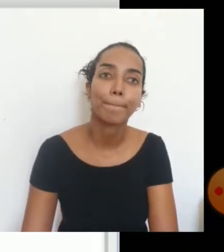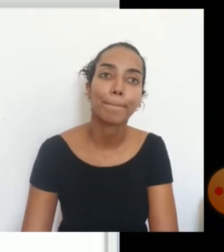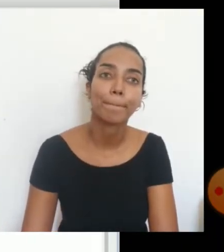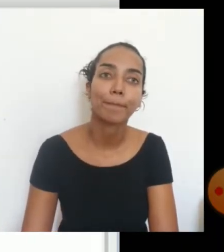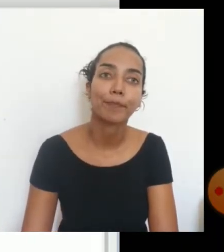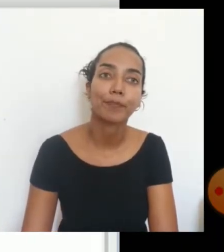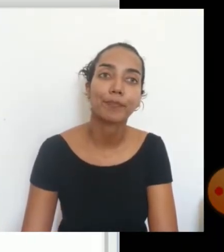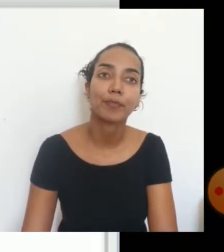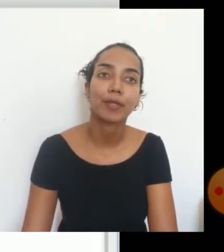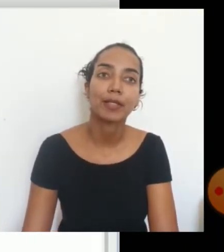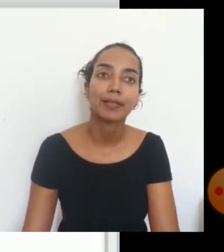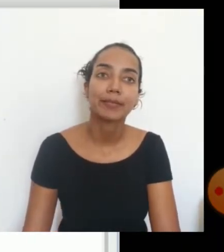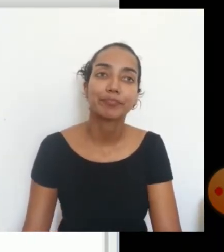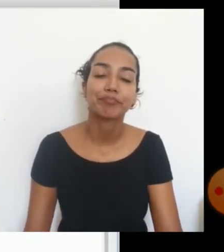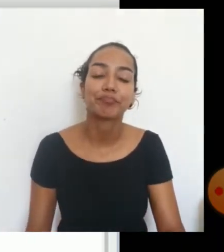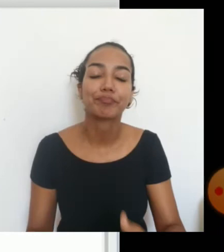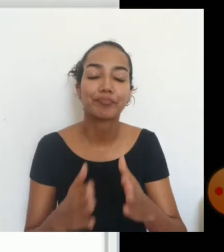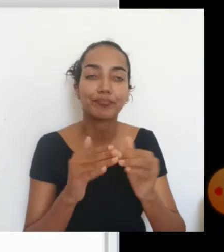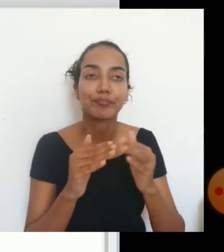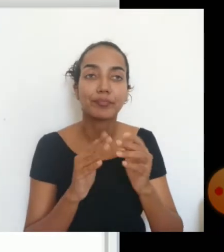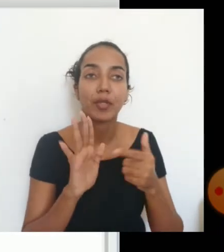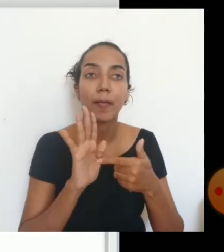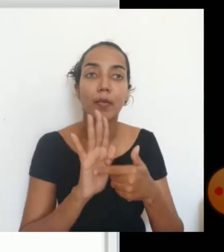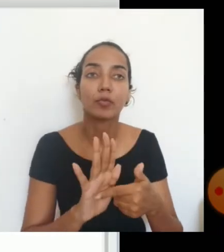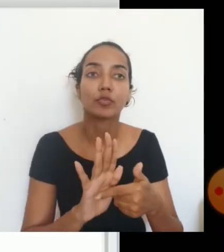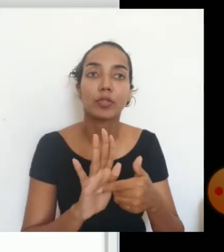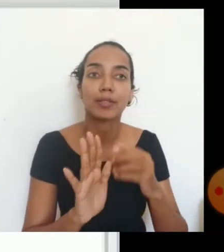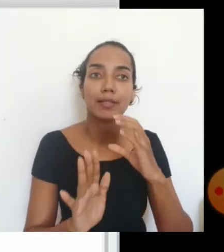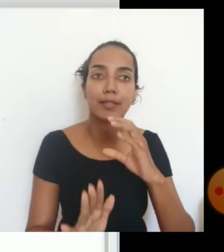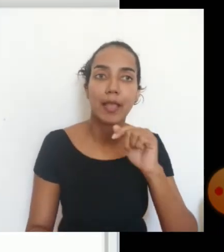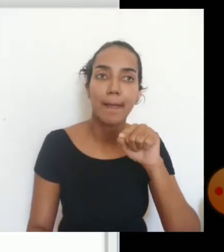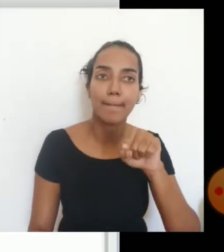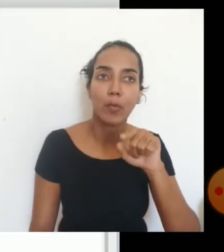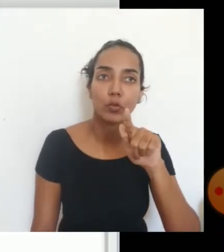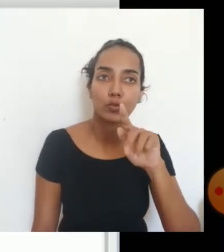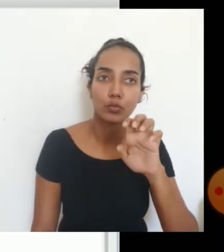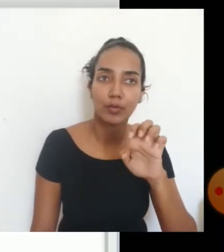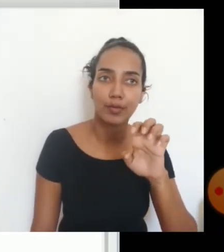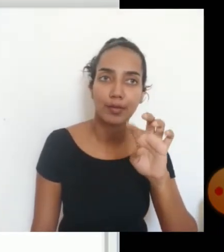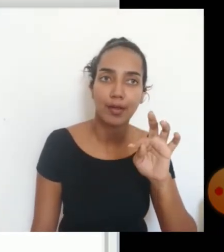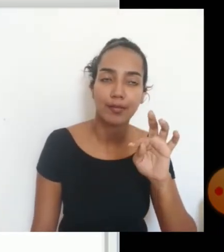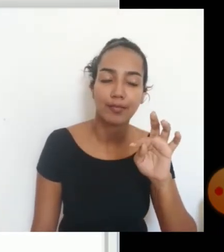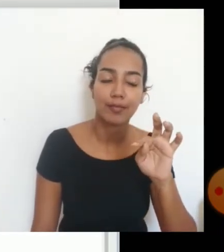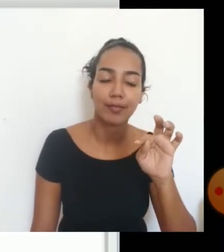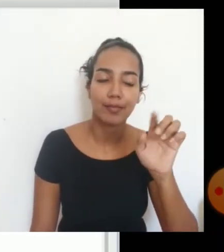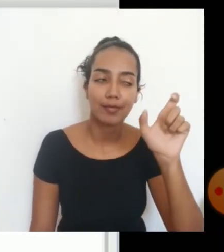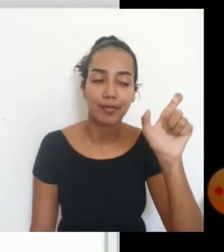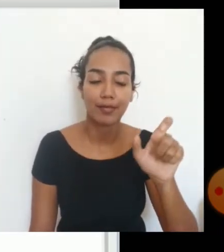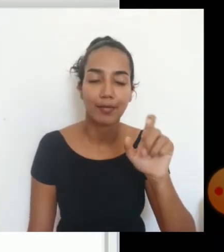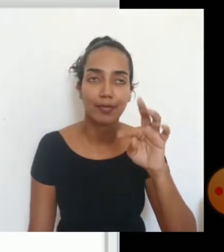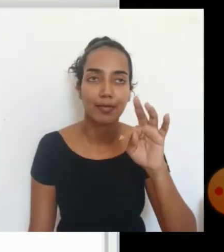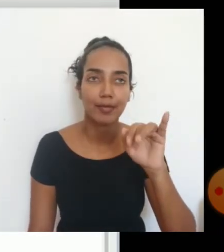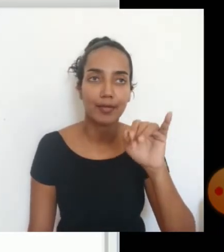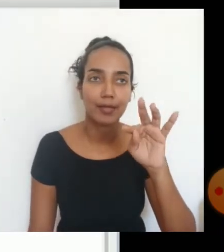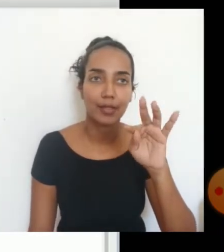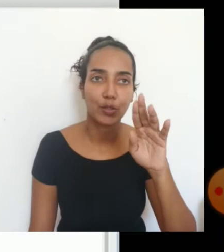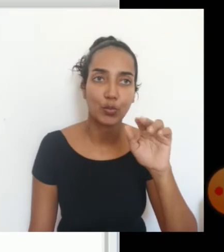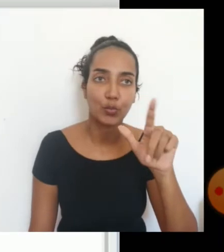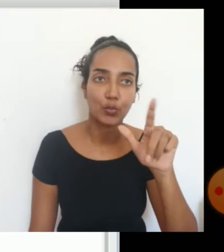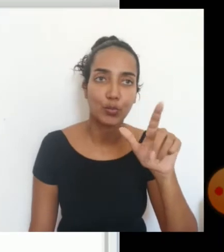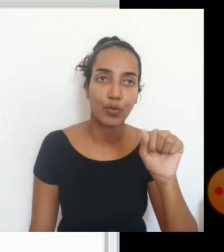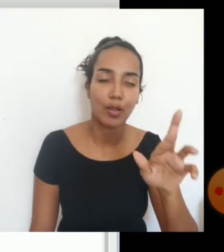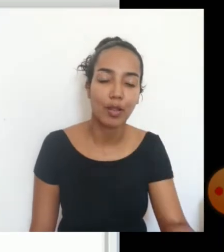c.getTitular.getNome. Eu posso navegar entre os objetos porque a minha classe conta possui um atributo titular que é do